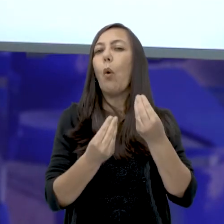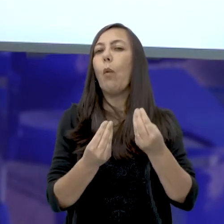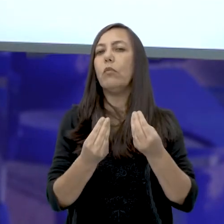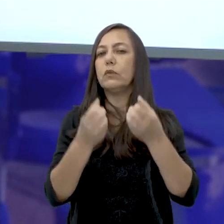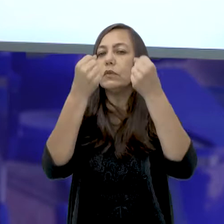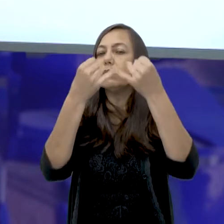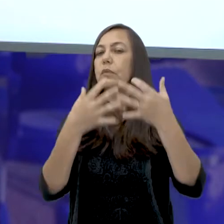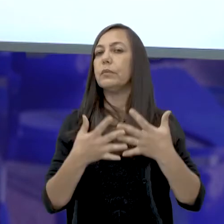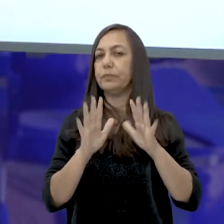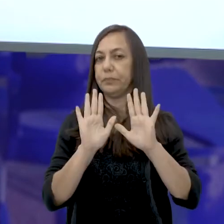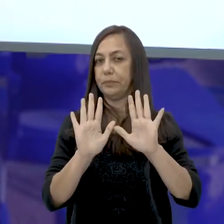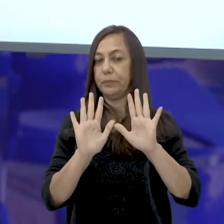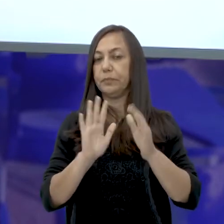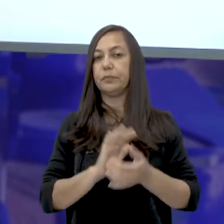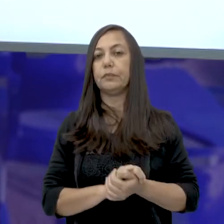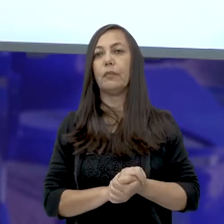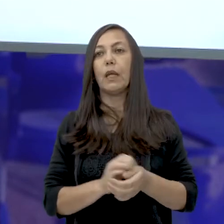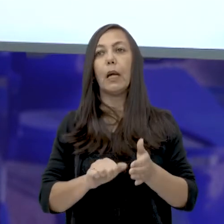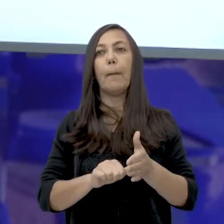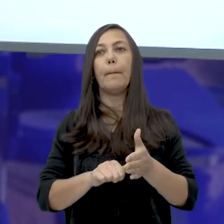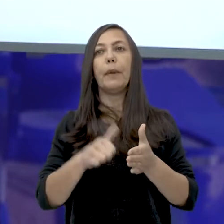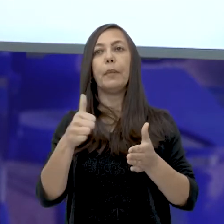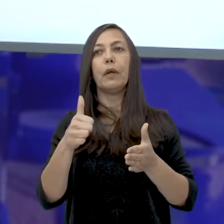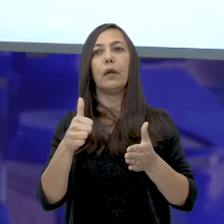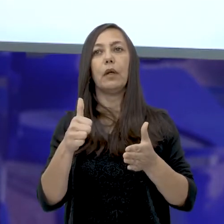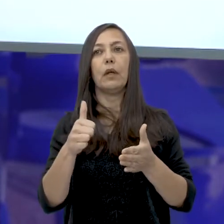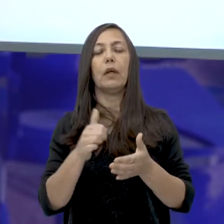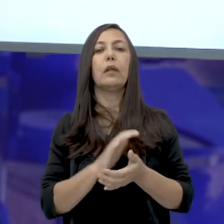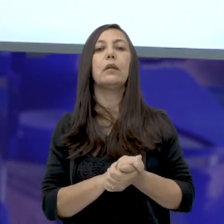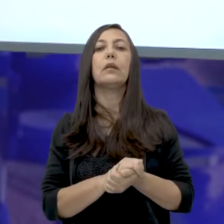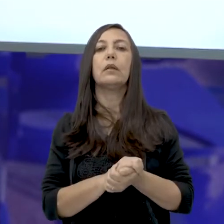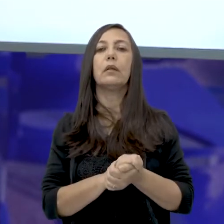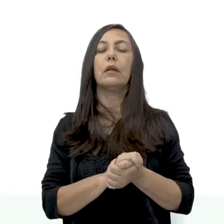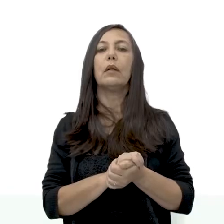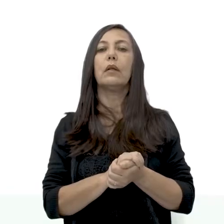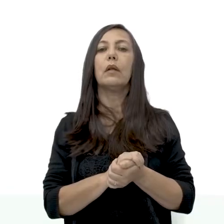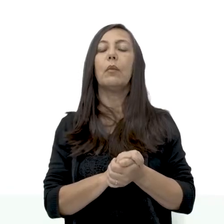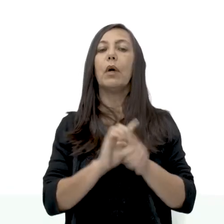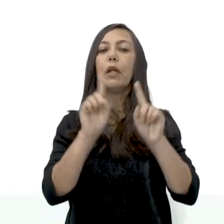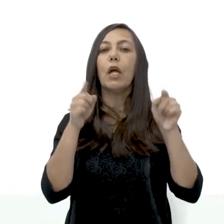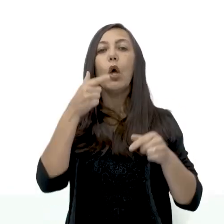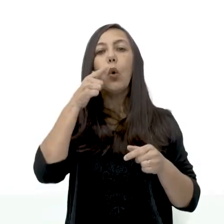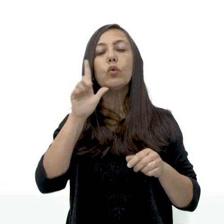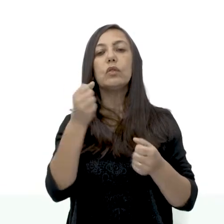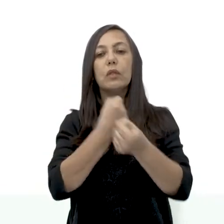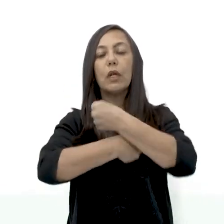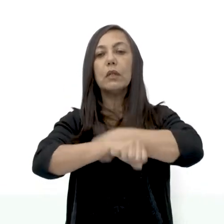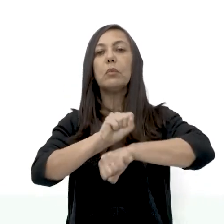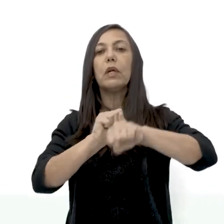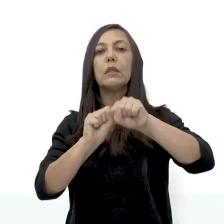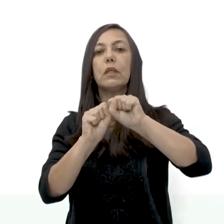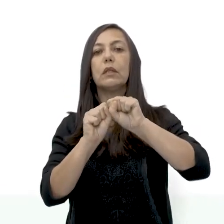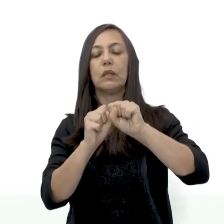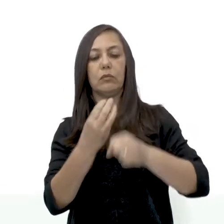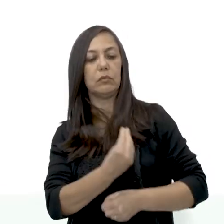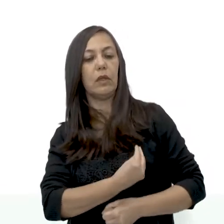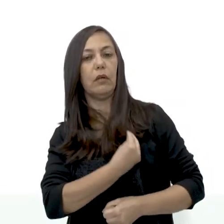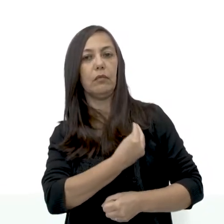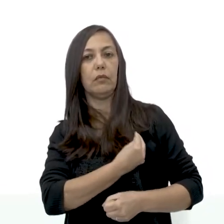sobre reencarnação, renascimento e ressurreição. Então, nas principais tradições religiosas, temos aí o